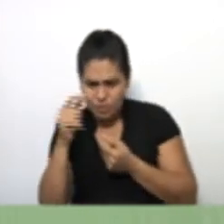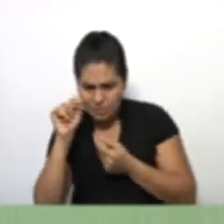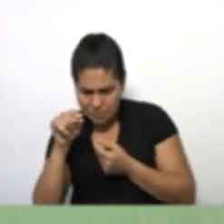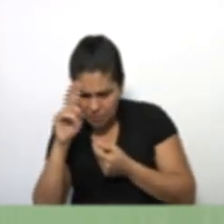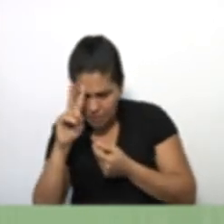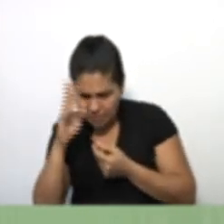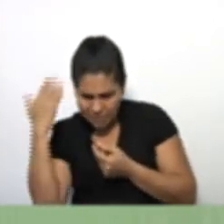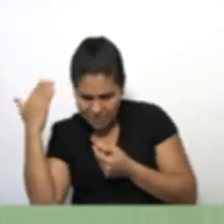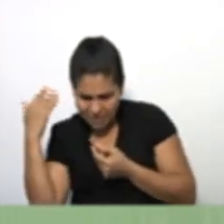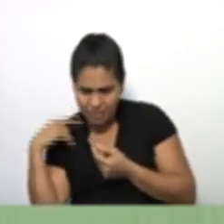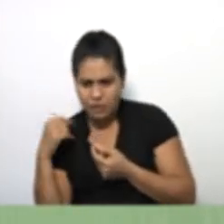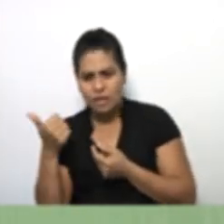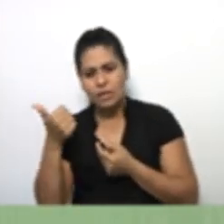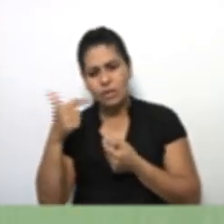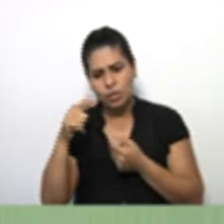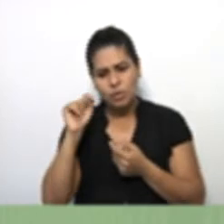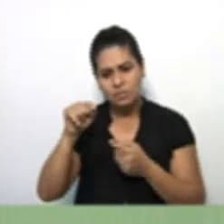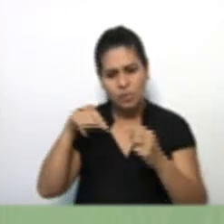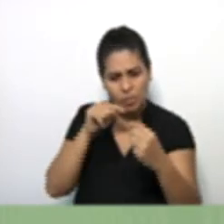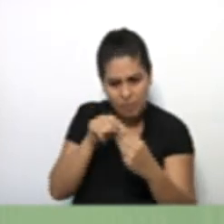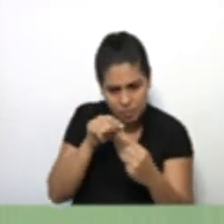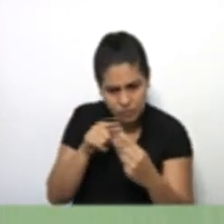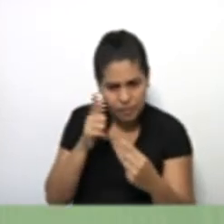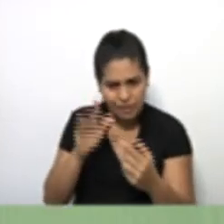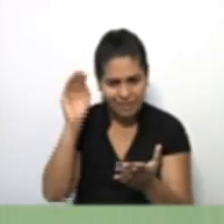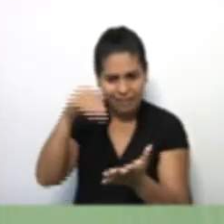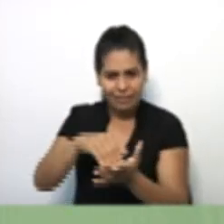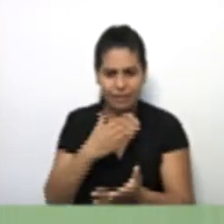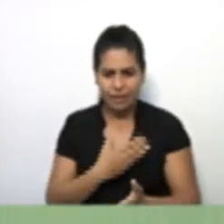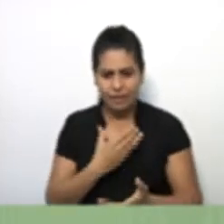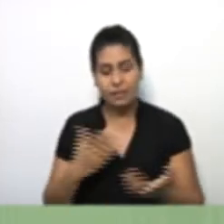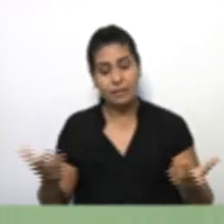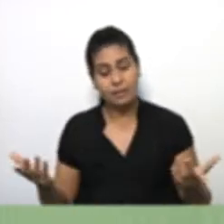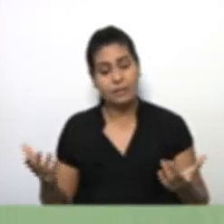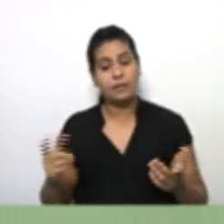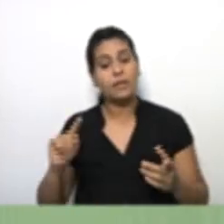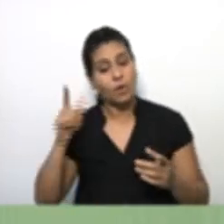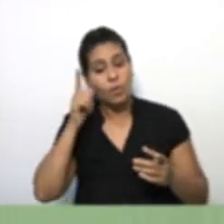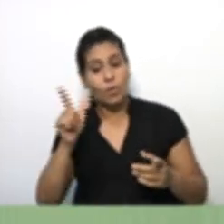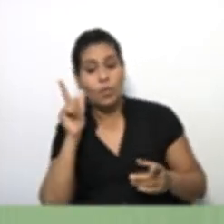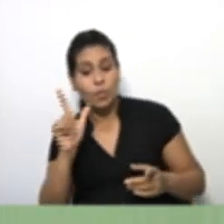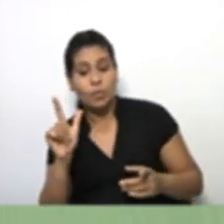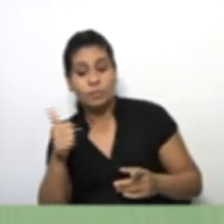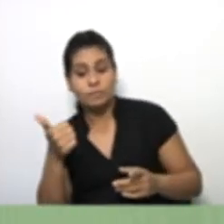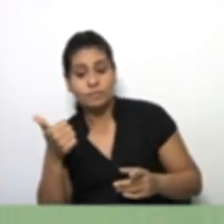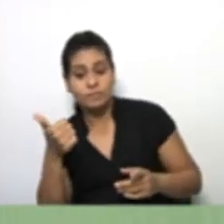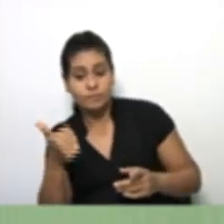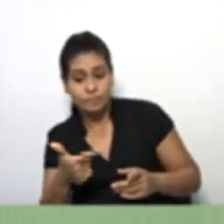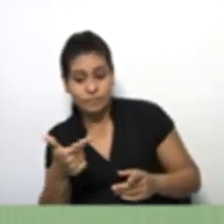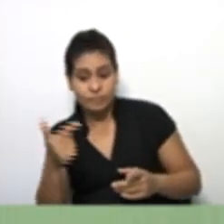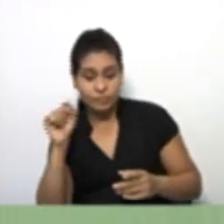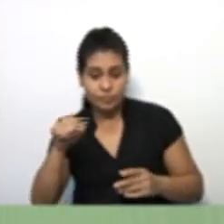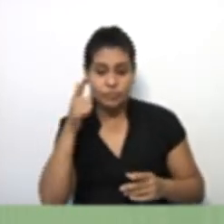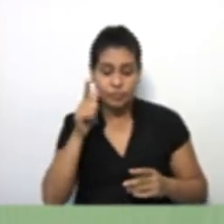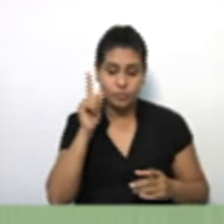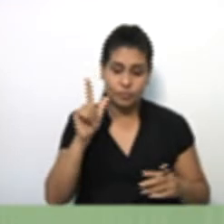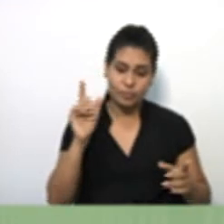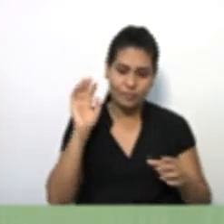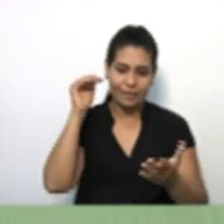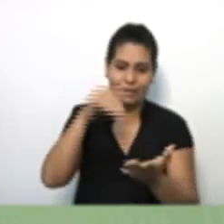sua forma literal, eu tinha 12 mil para alcançar até o final do ano, né? Eu consegui, né? Então pronto, já